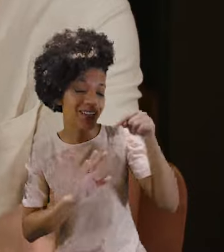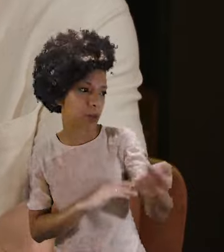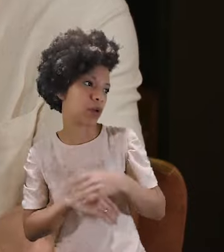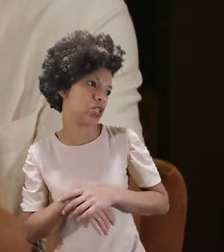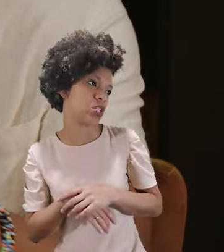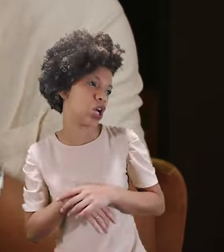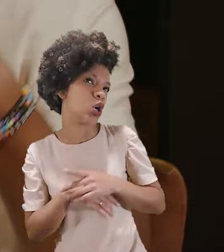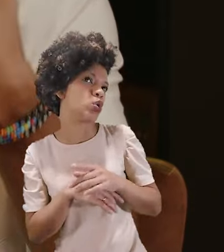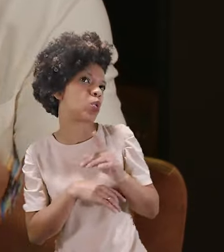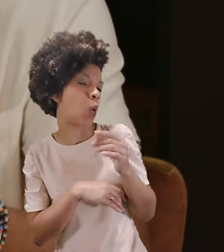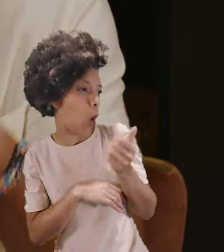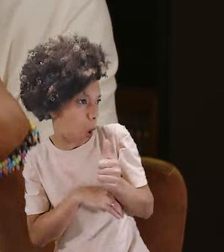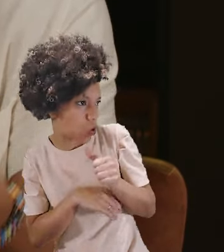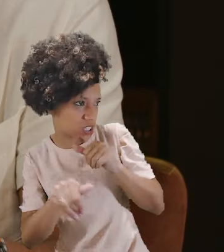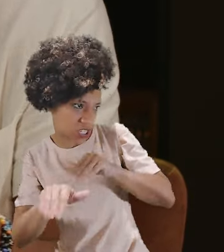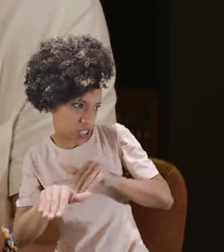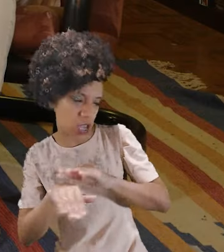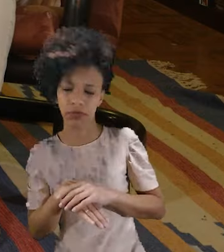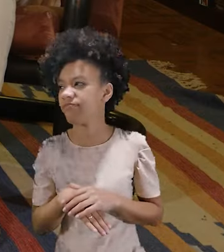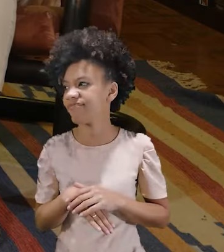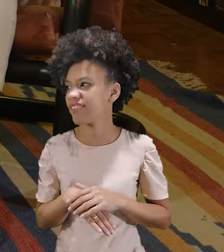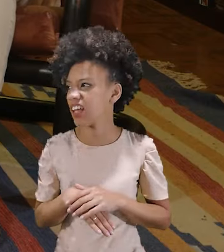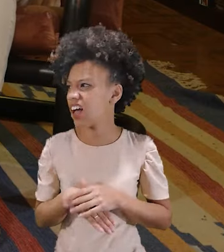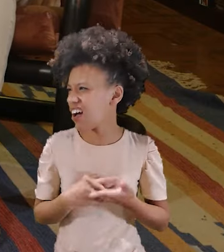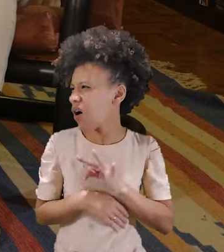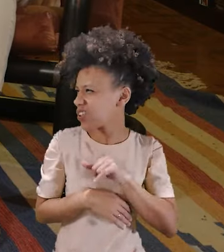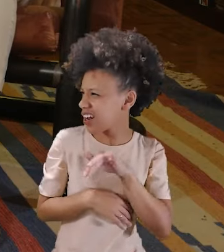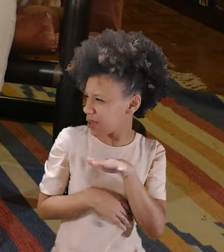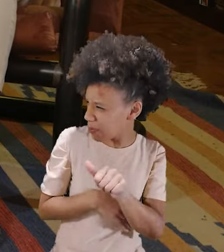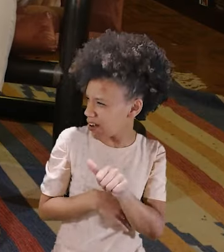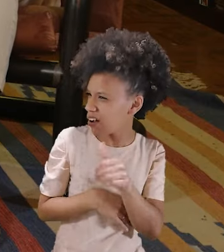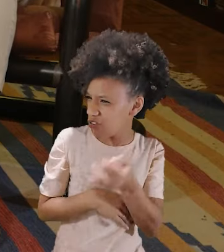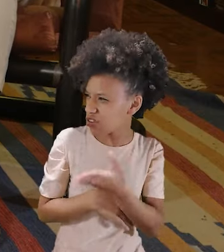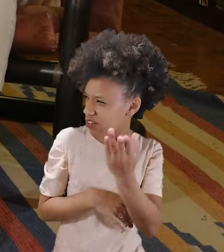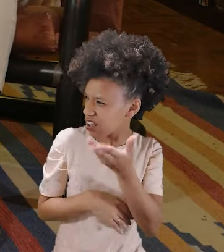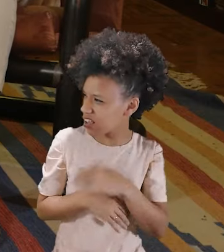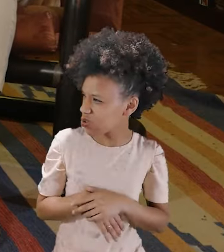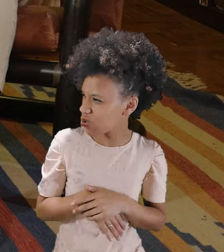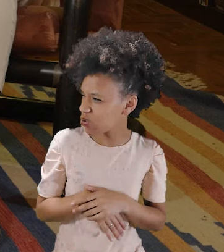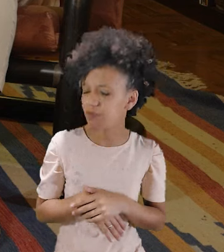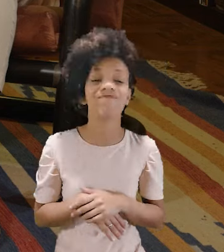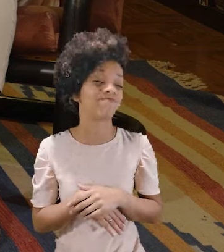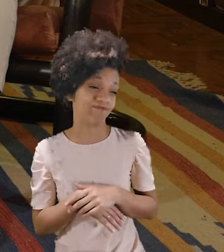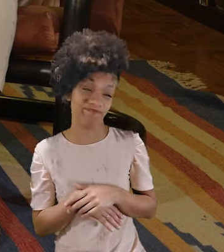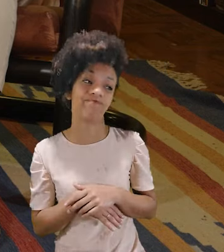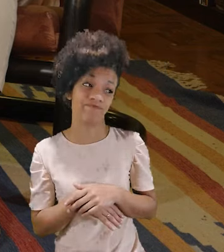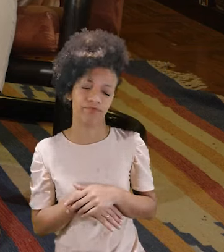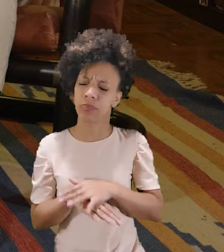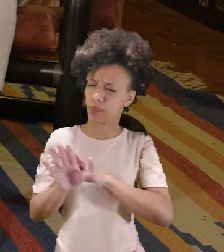só que depois do onze de setembro tiveram relações que me pediram tá ligando fudeu até isso olha Pois é vamos